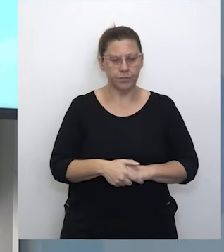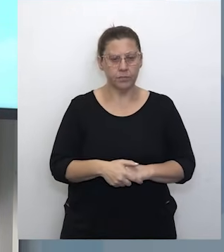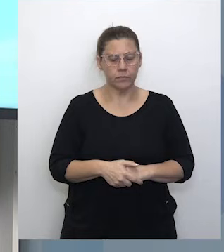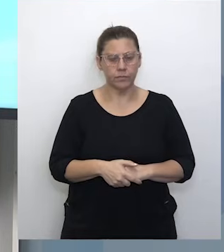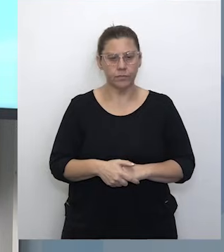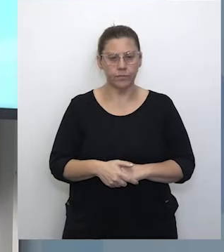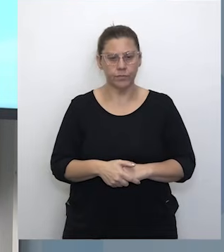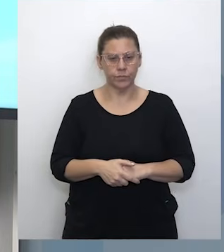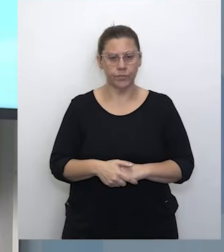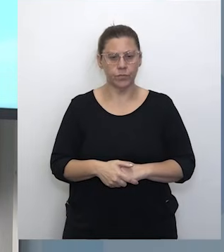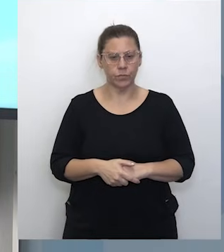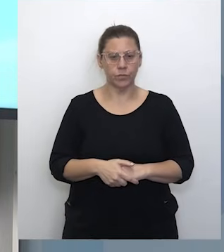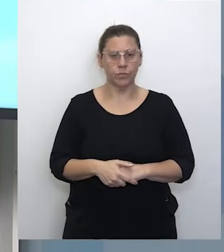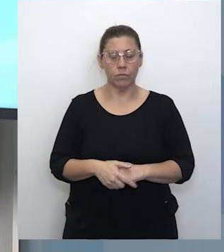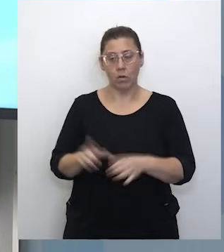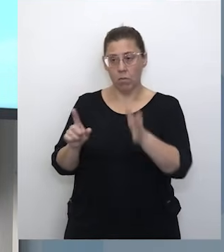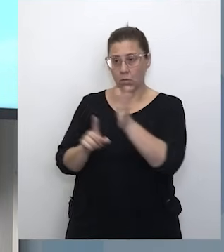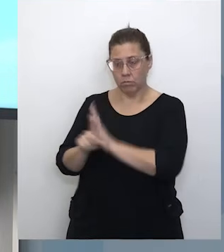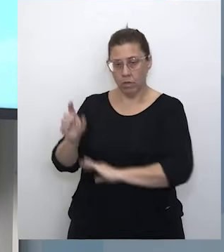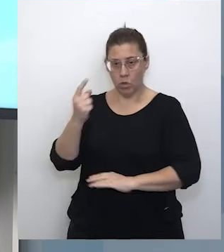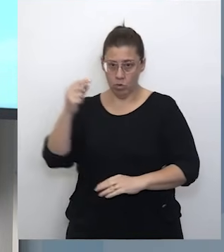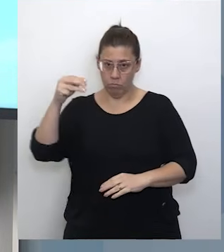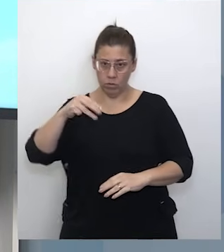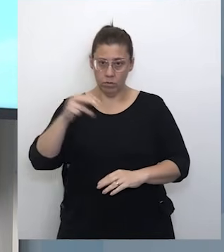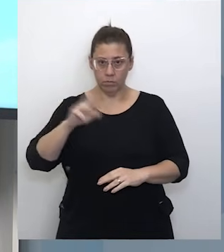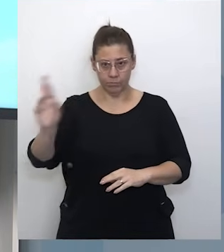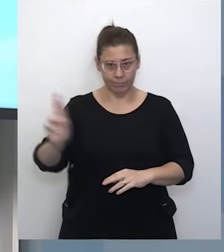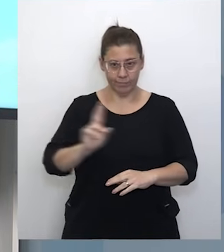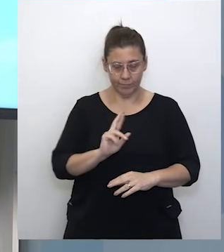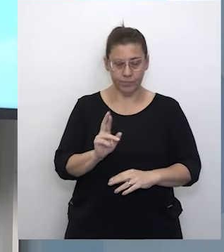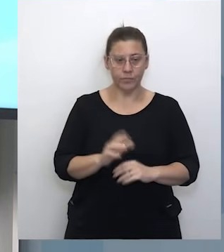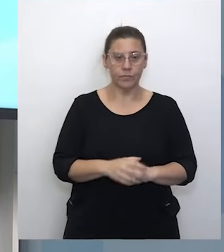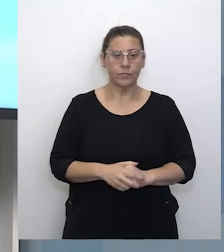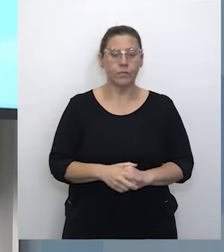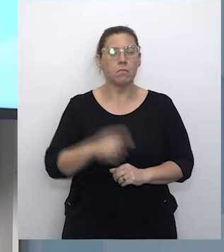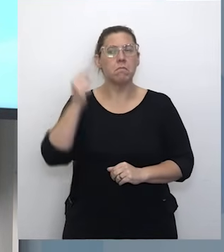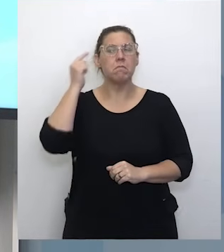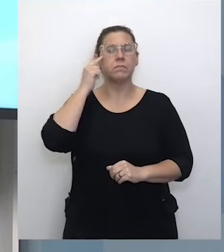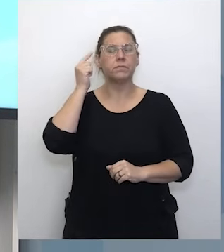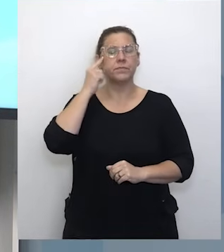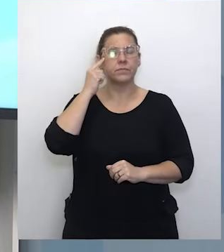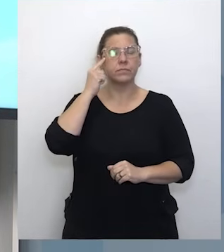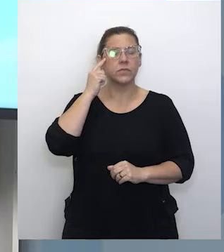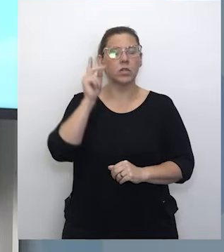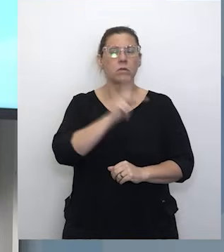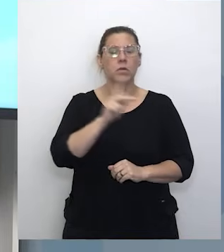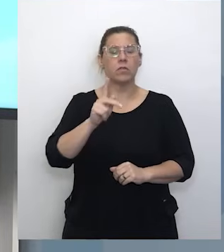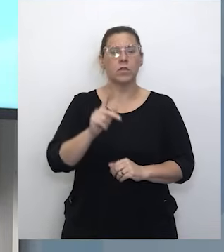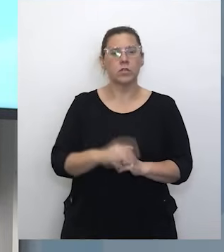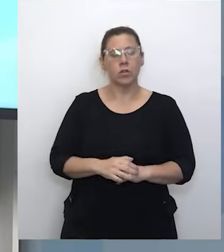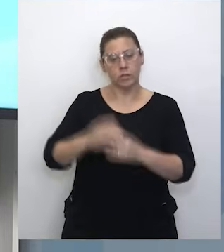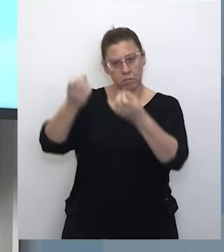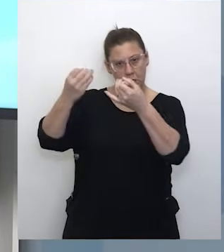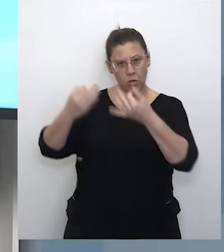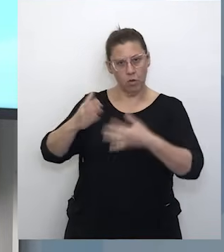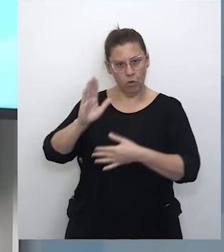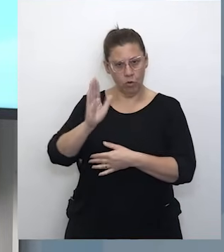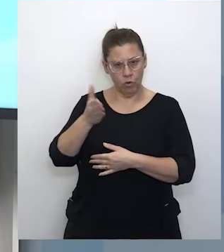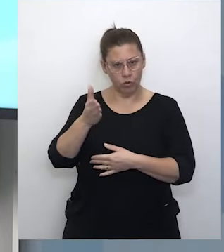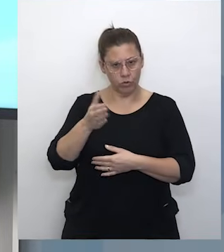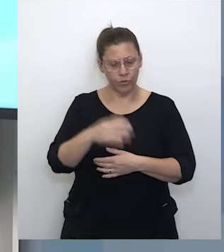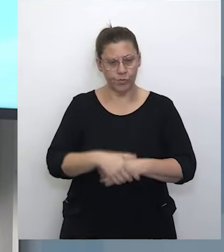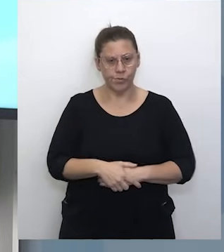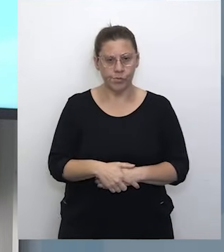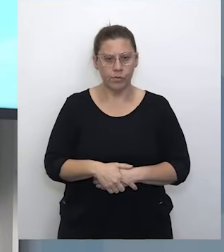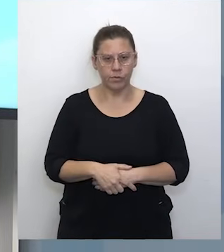perguntar para vocês aqui, vou dar um minutinho para vocês falarem para o professor Osmar, então, pensando nisso que o professor Osmar falou para a gente, tá?